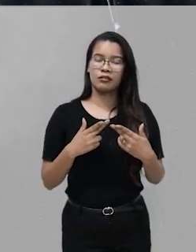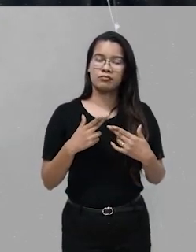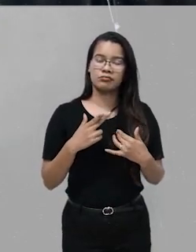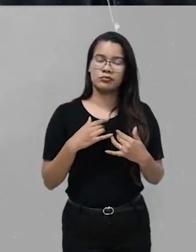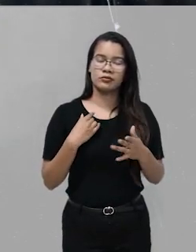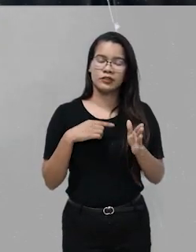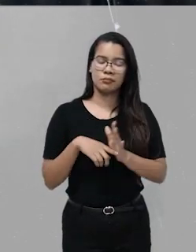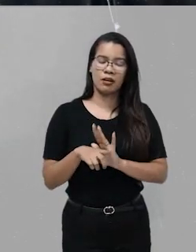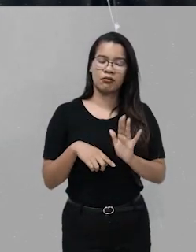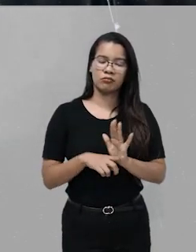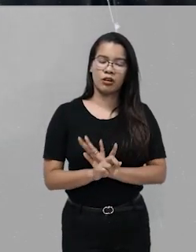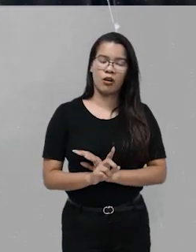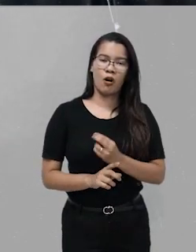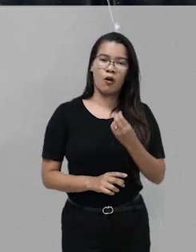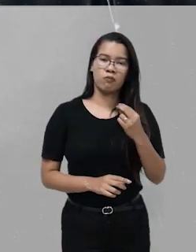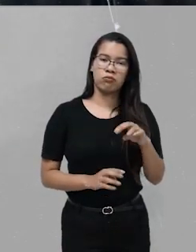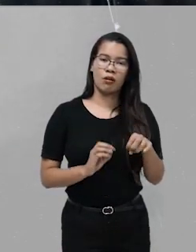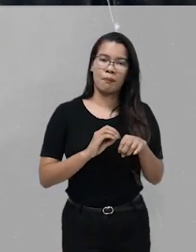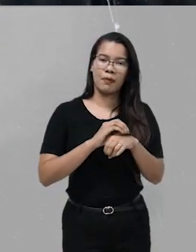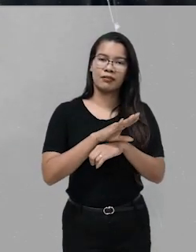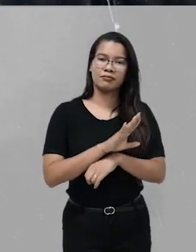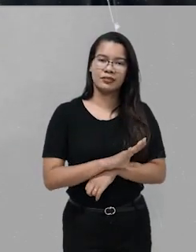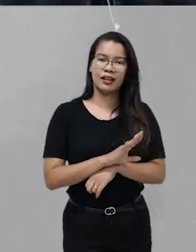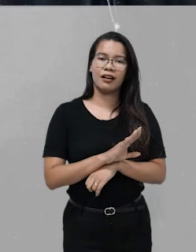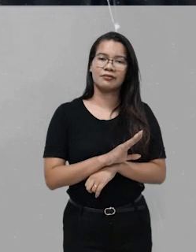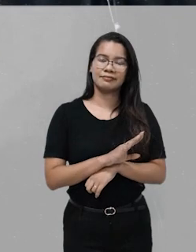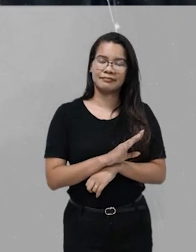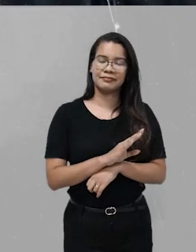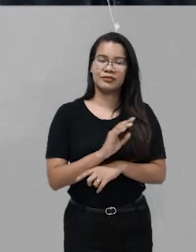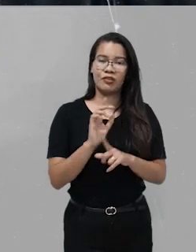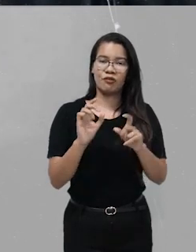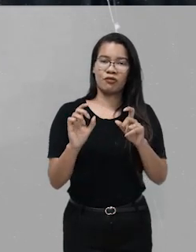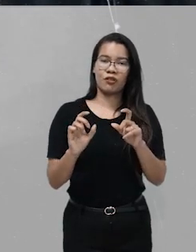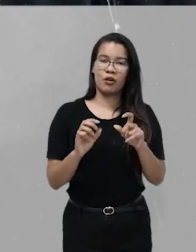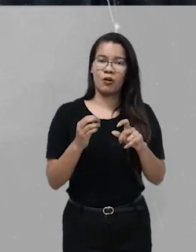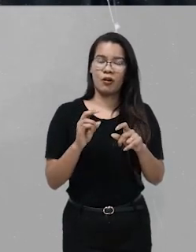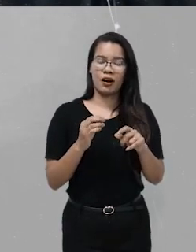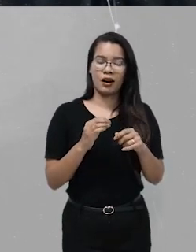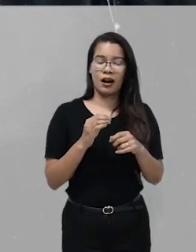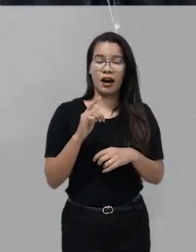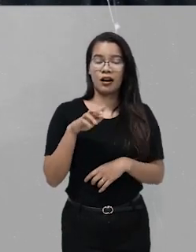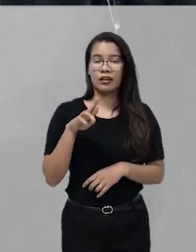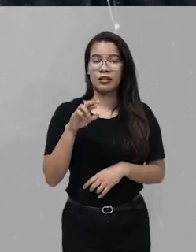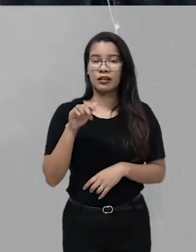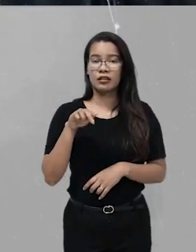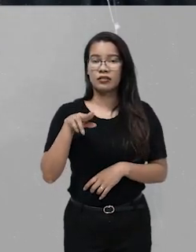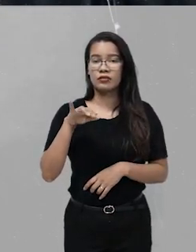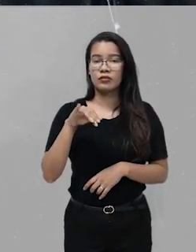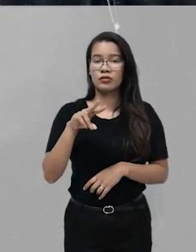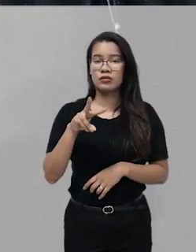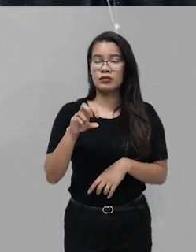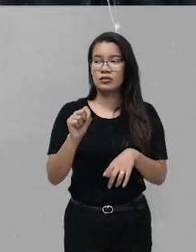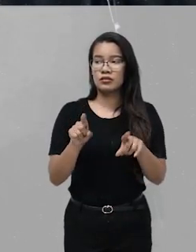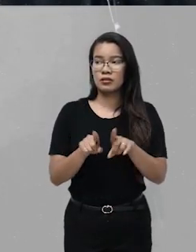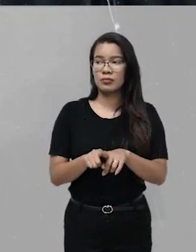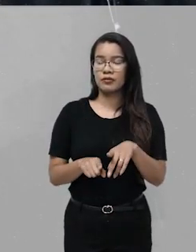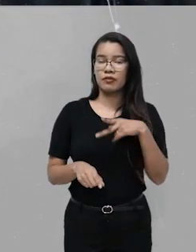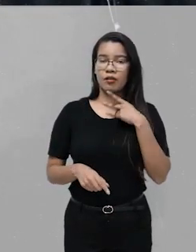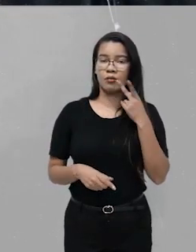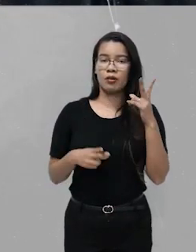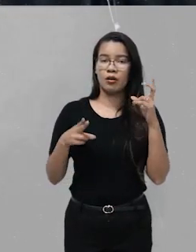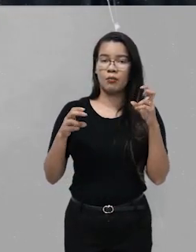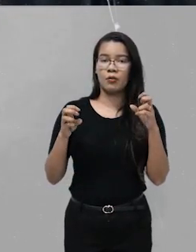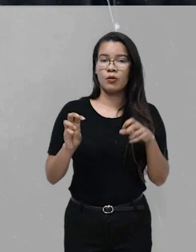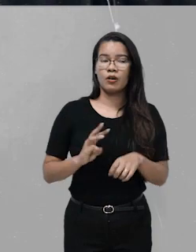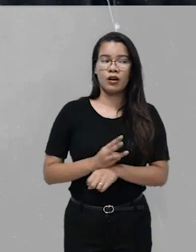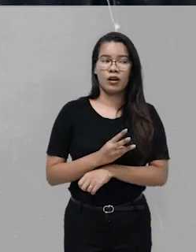uma pergunta, para mandar arquivos, mandar fotos. Falamos do WhatsApp, falamos do Facebook, que